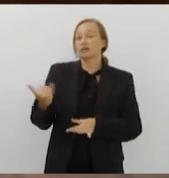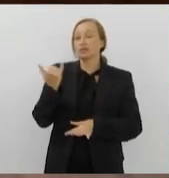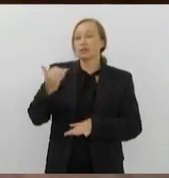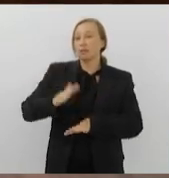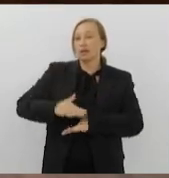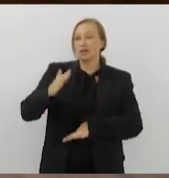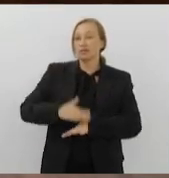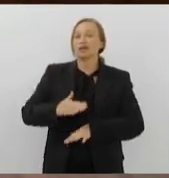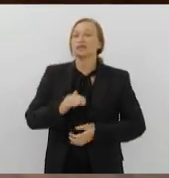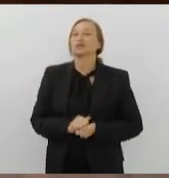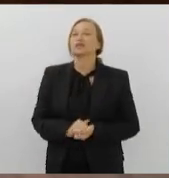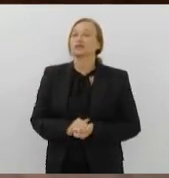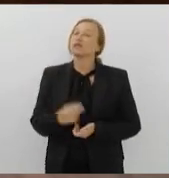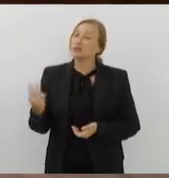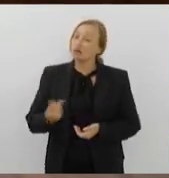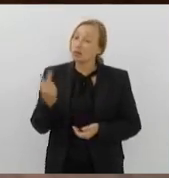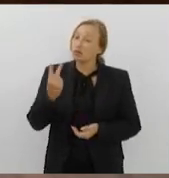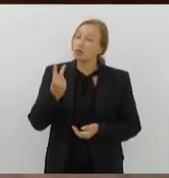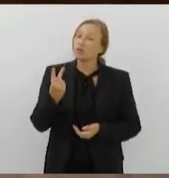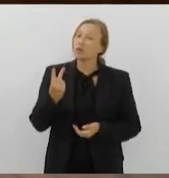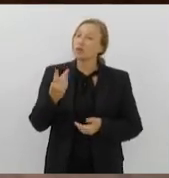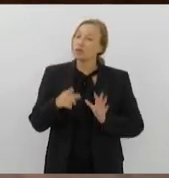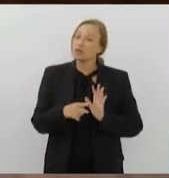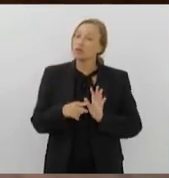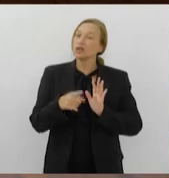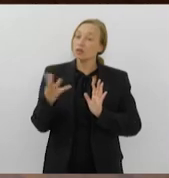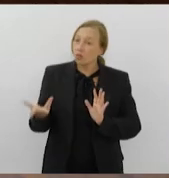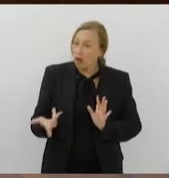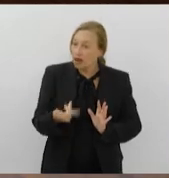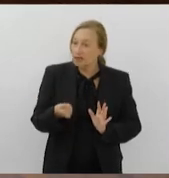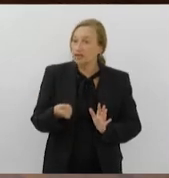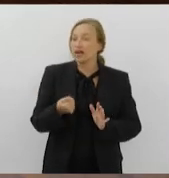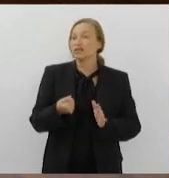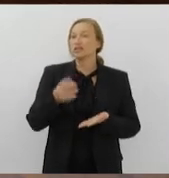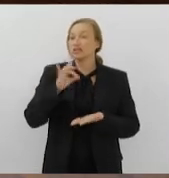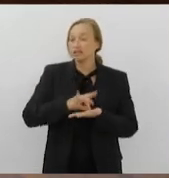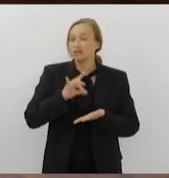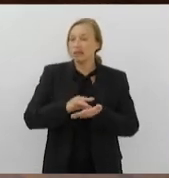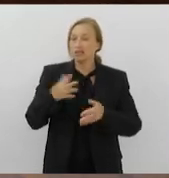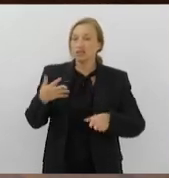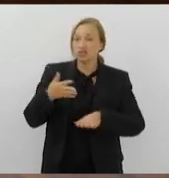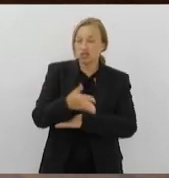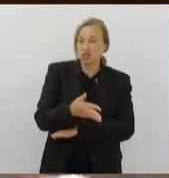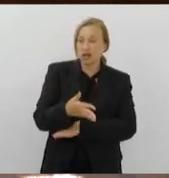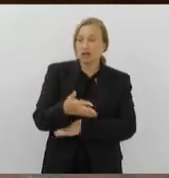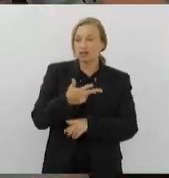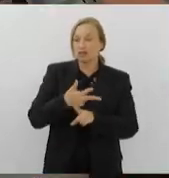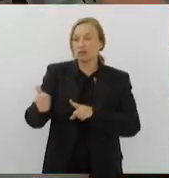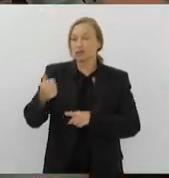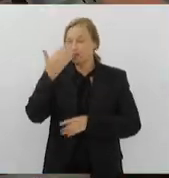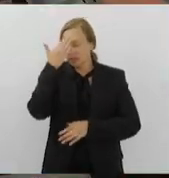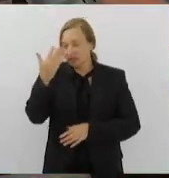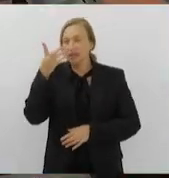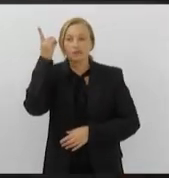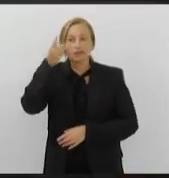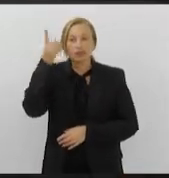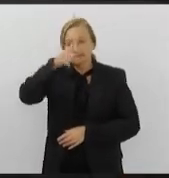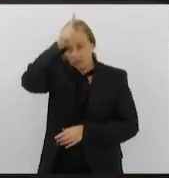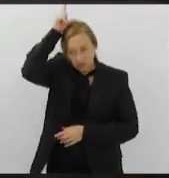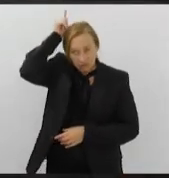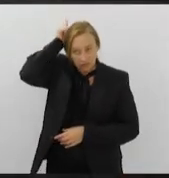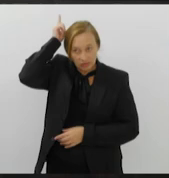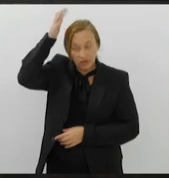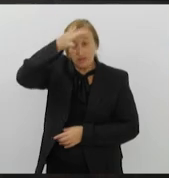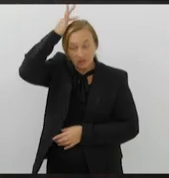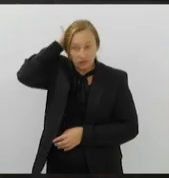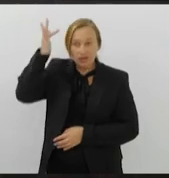mais benefícios e condições de chegar de verdade ao topo do pódio. Muito obrigado, presidente. Muito obrigado, deputado Fred. Gostaria de registrar